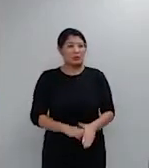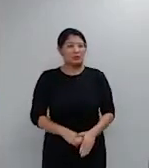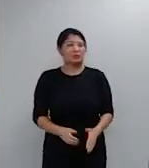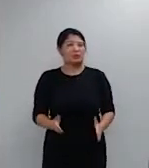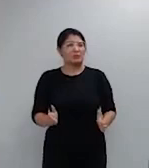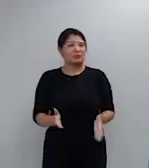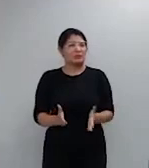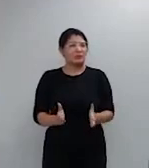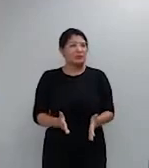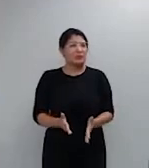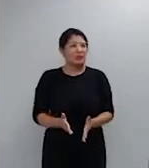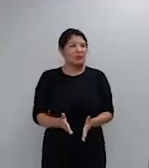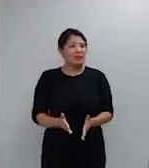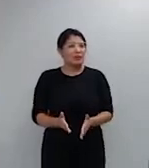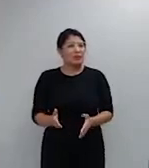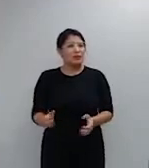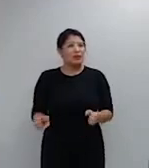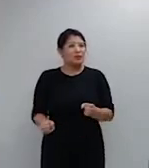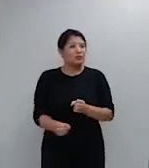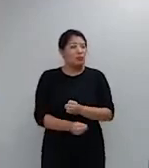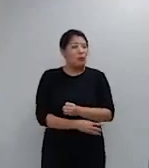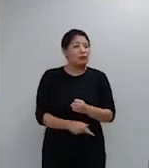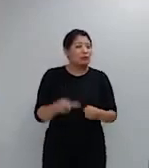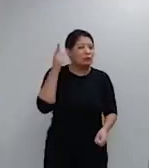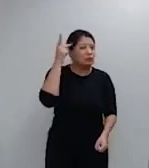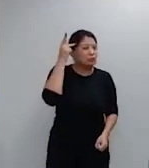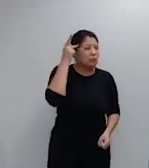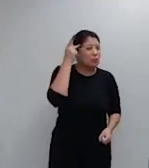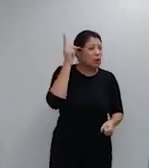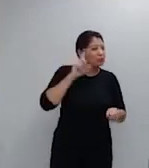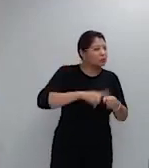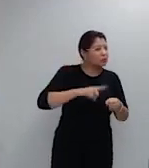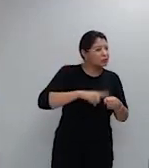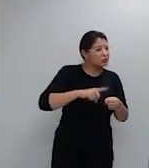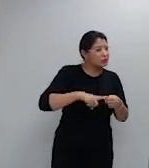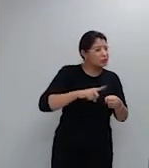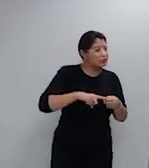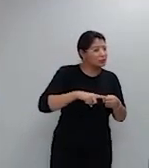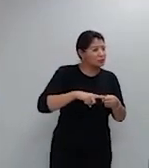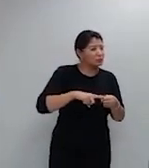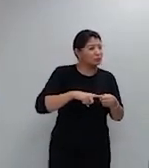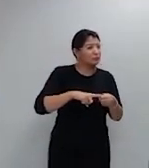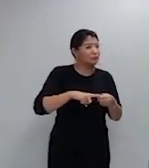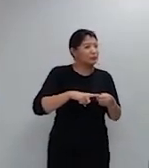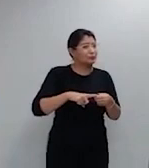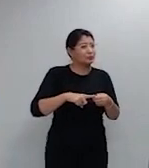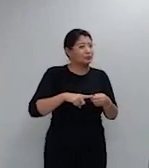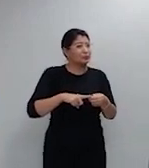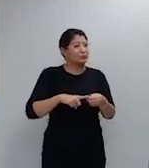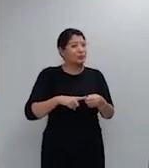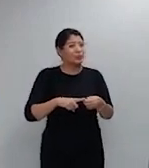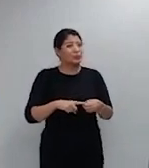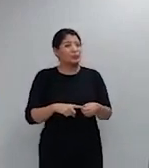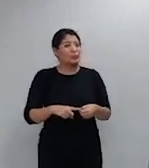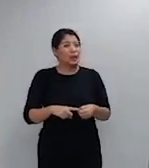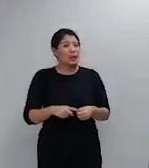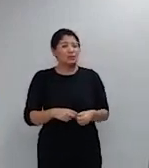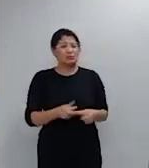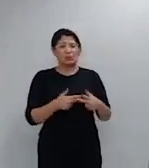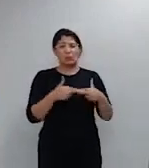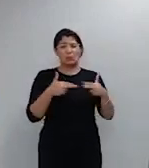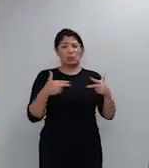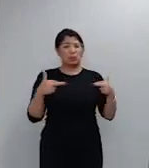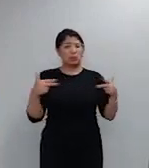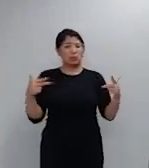provas de acordo com o ministro não houve violação aos princípios do devido processo legal da ampla defesa e do